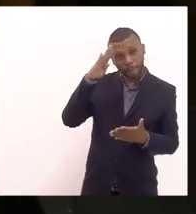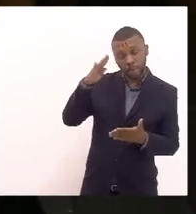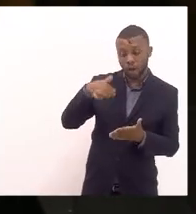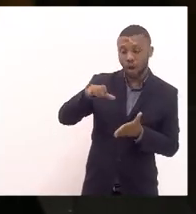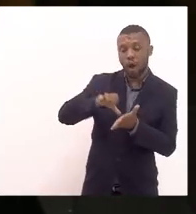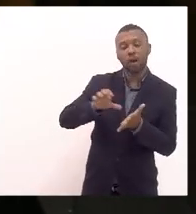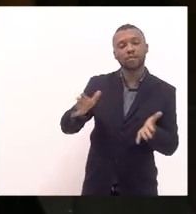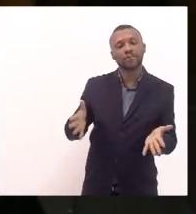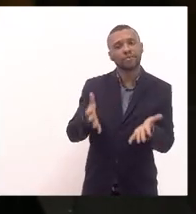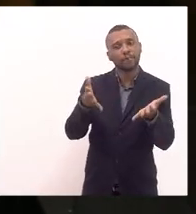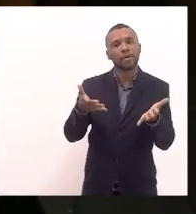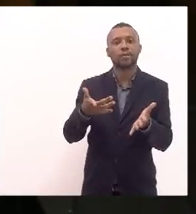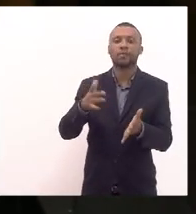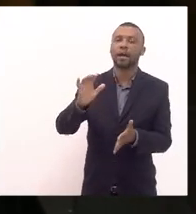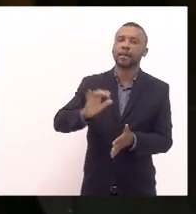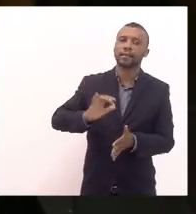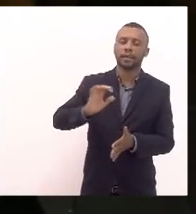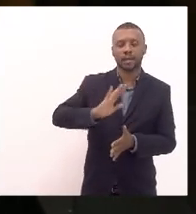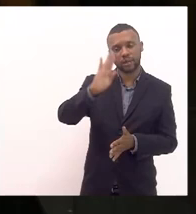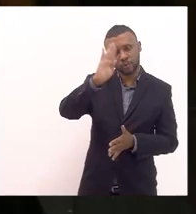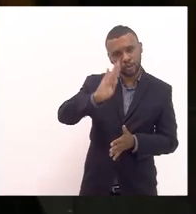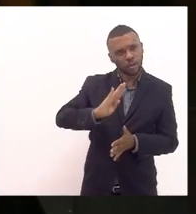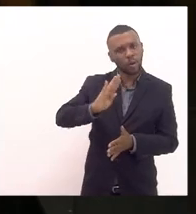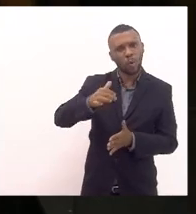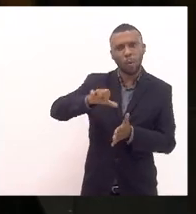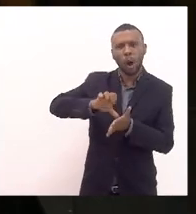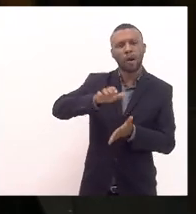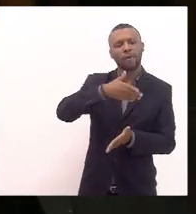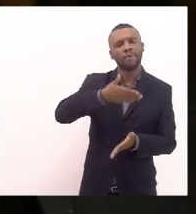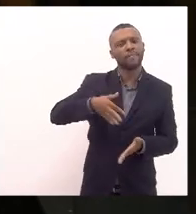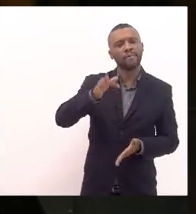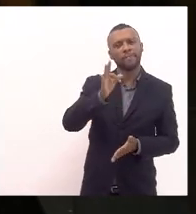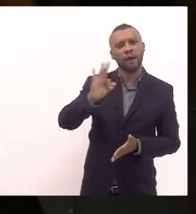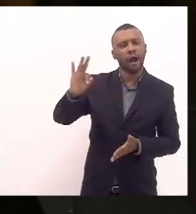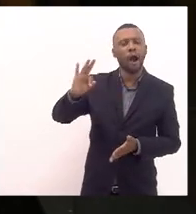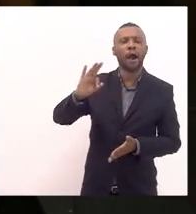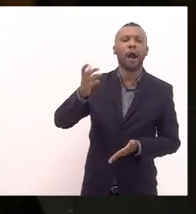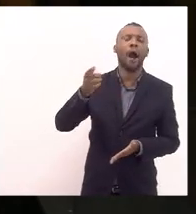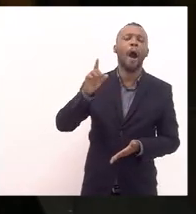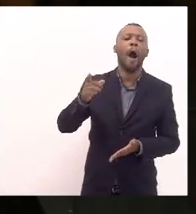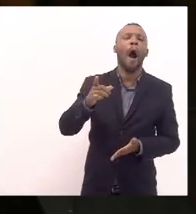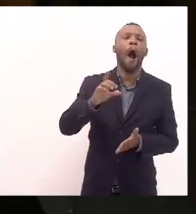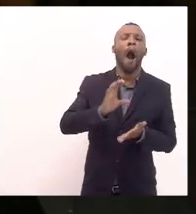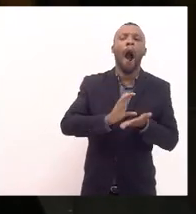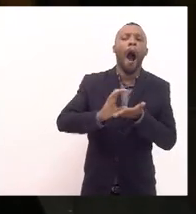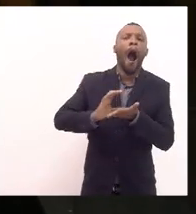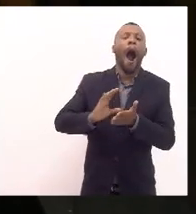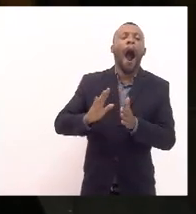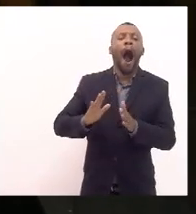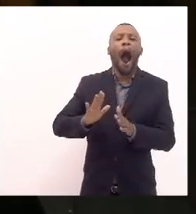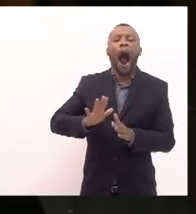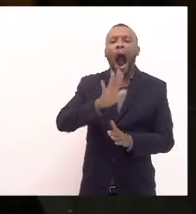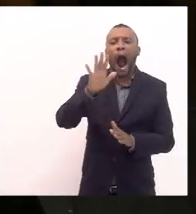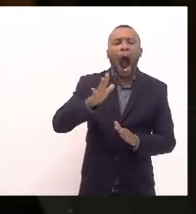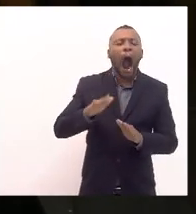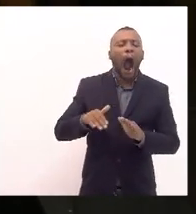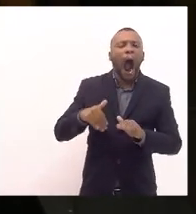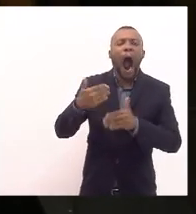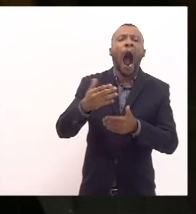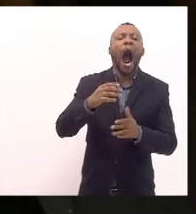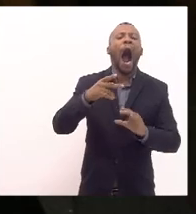de fomento à Ciência no Brasil órgão federal que o Conselho Nacional de Desenvolvimento científico e tecnológico